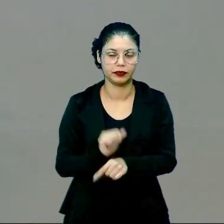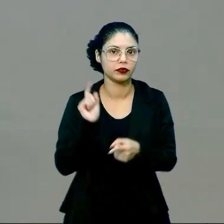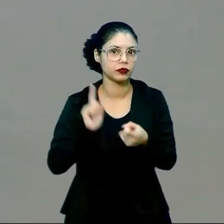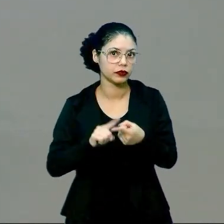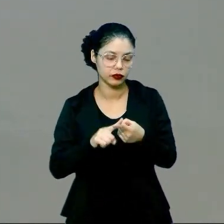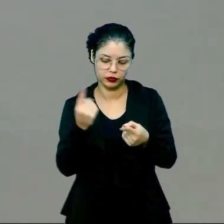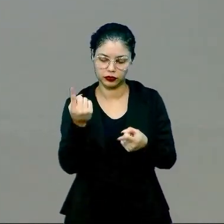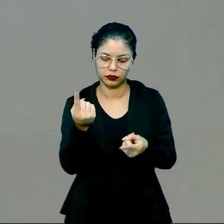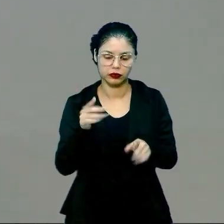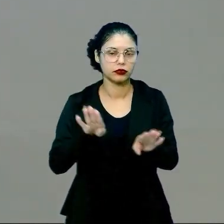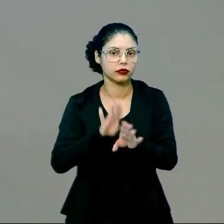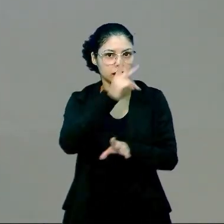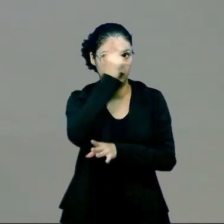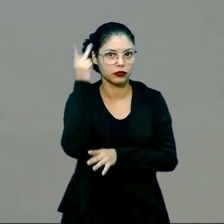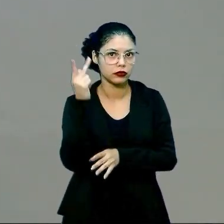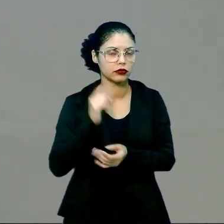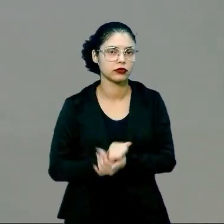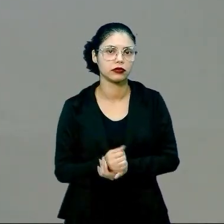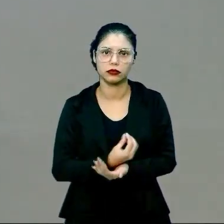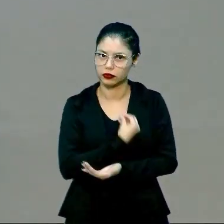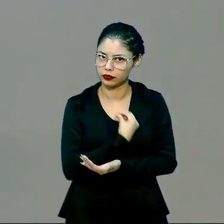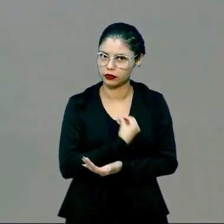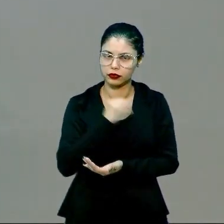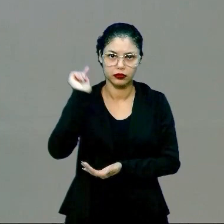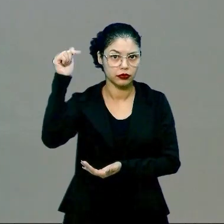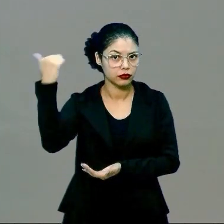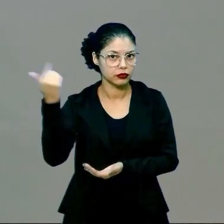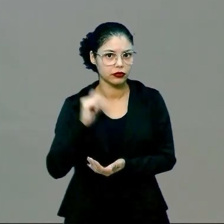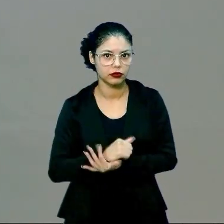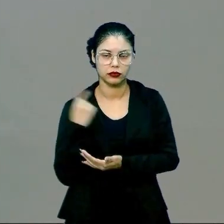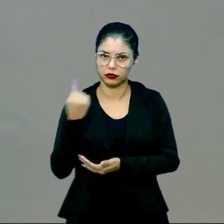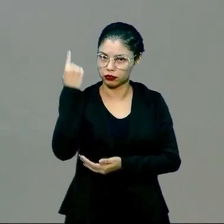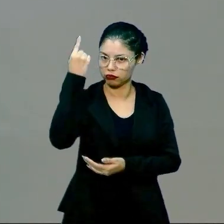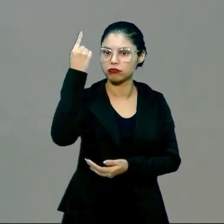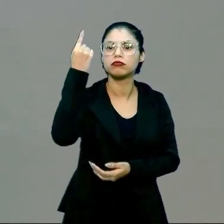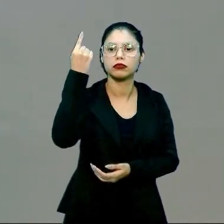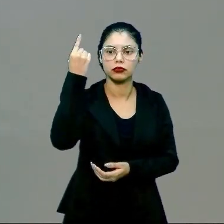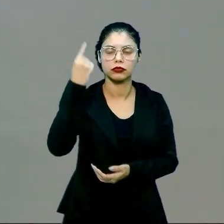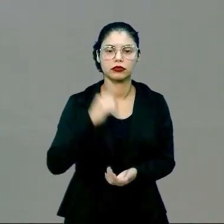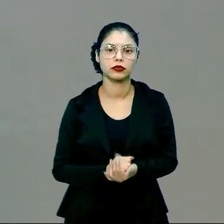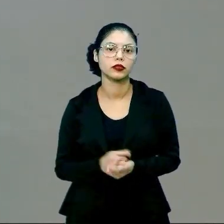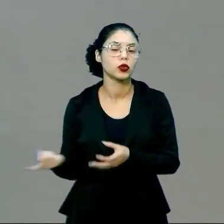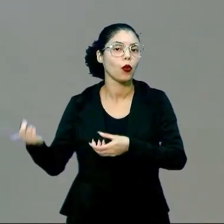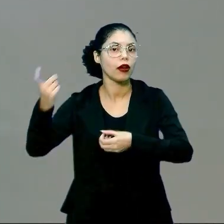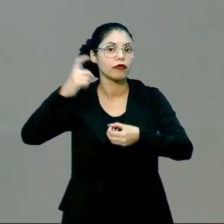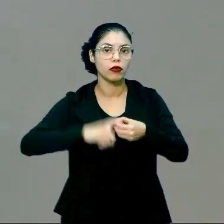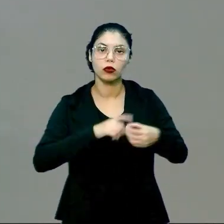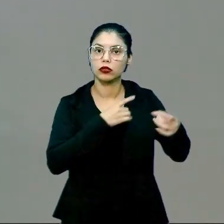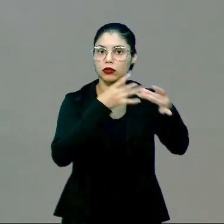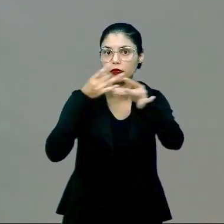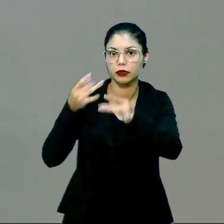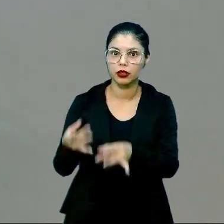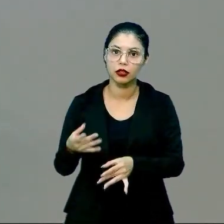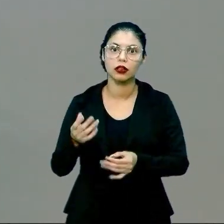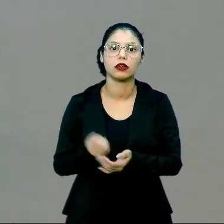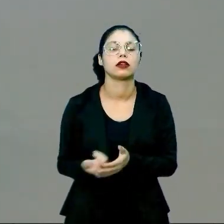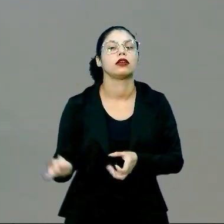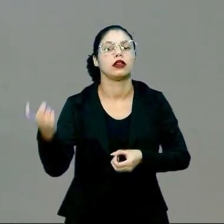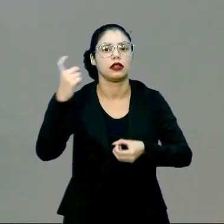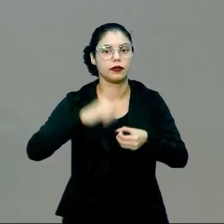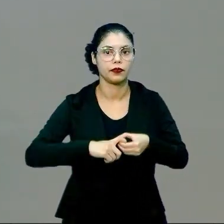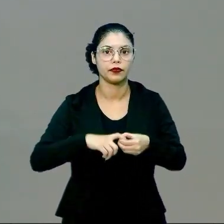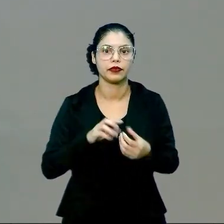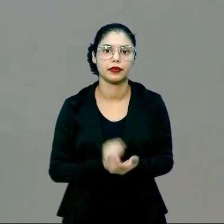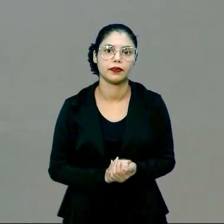as pessoas viviam lá nos feudos, que eram autossuficientes. Então, com a volta do comércio e com a